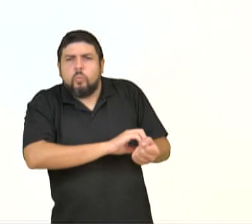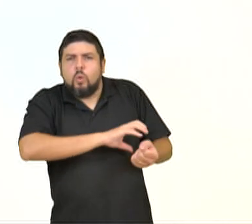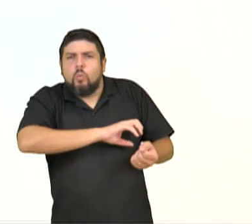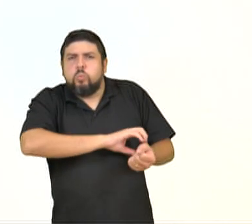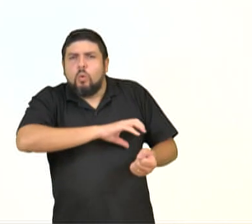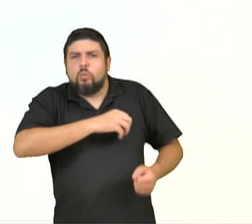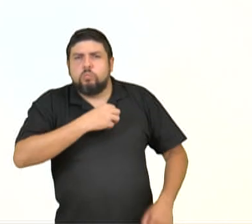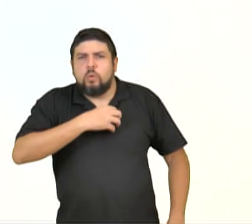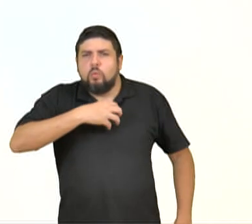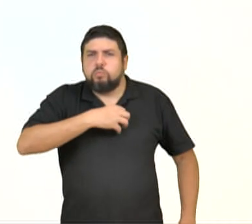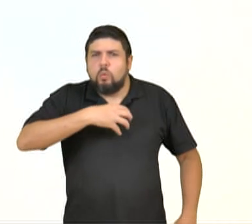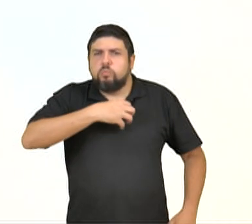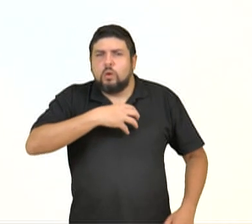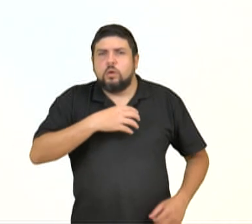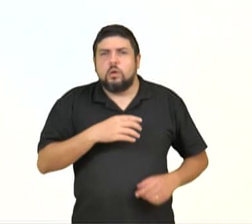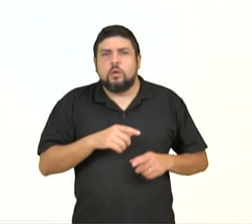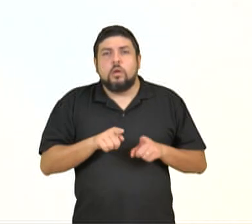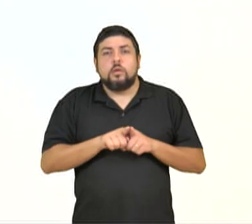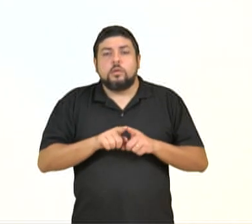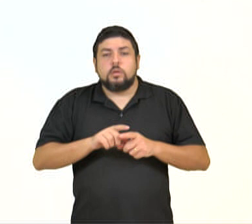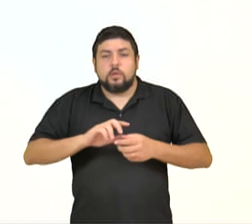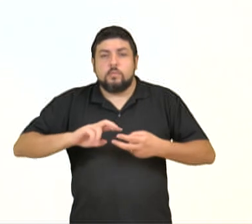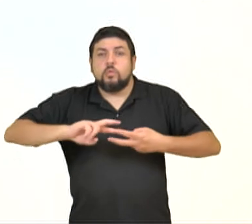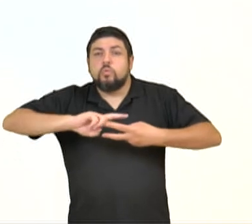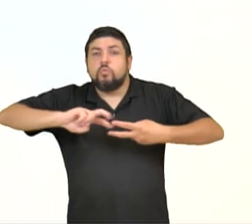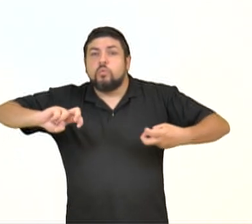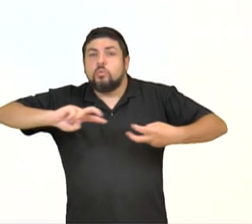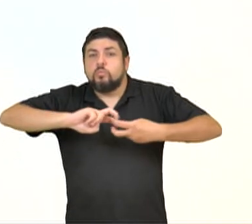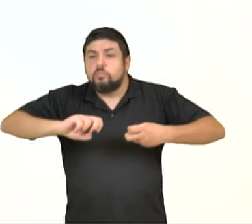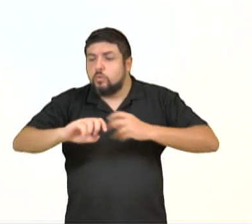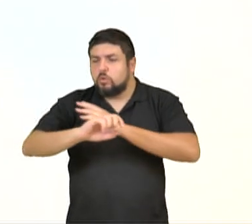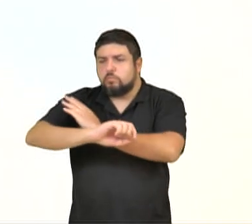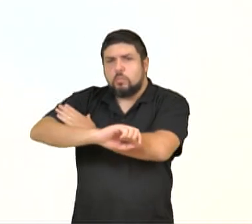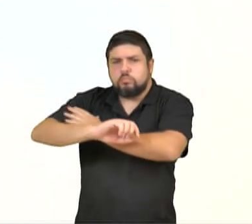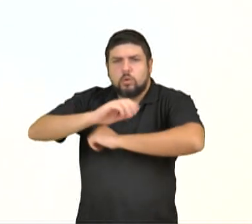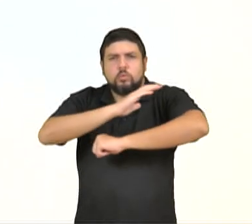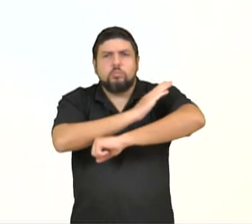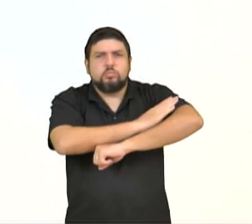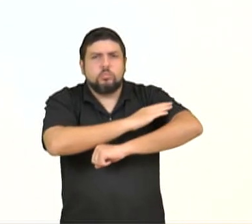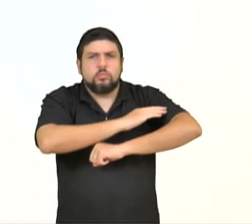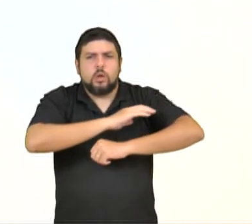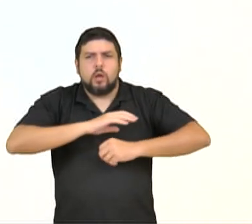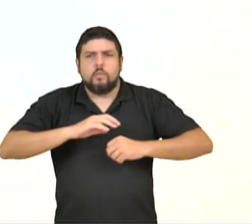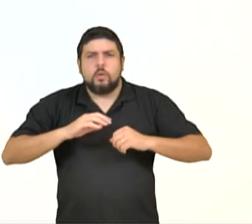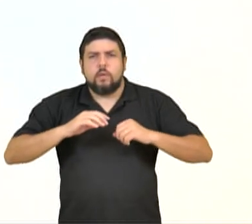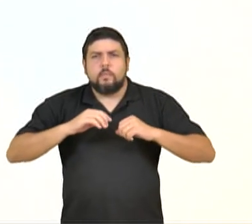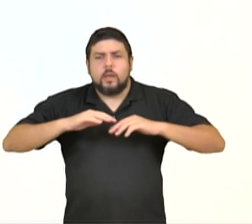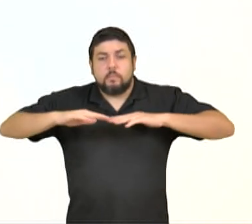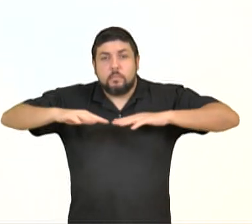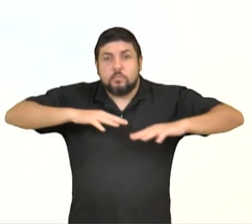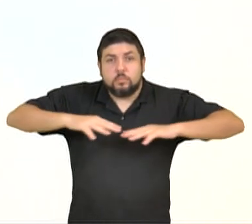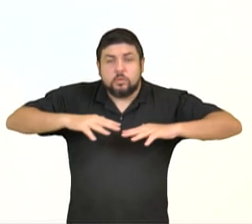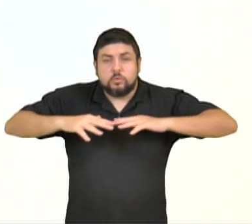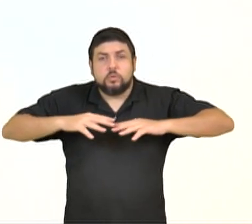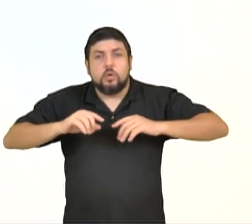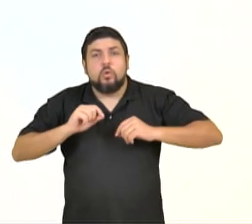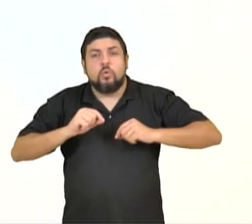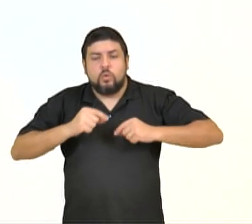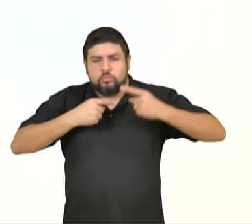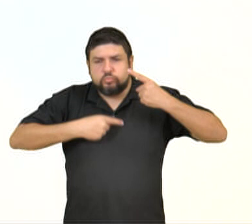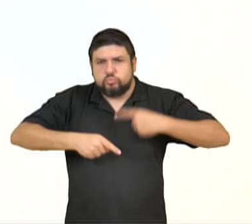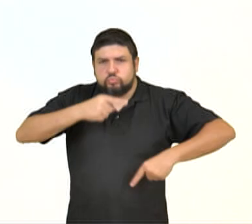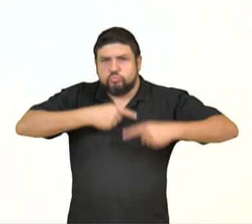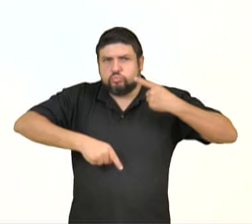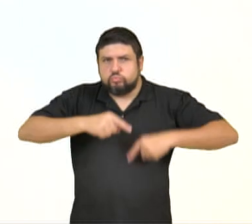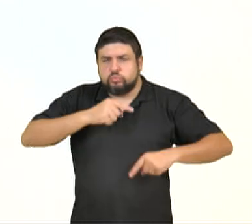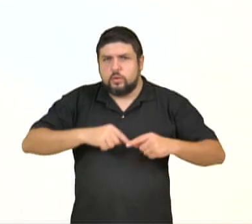principalmente o movimento dos nossos músculos, é que estimula a circulação da nossa linfa. Então, olha só esse